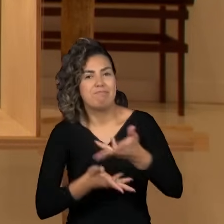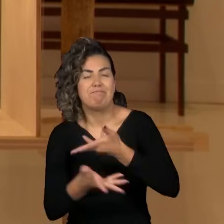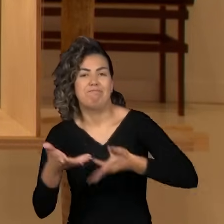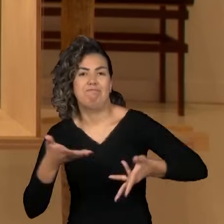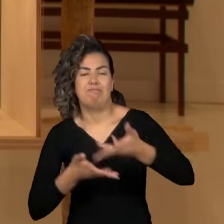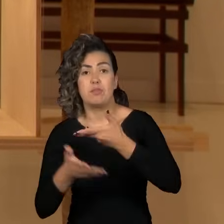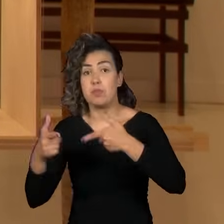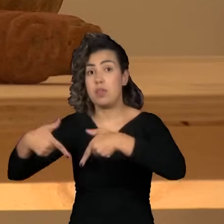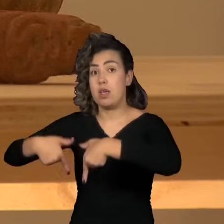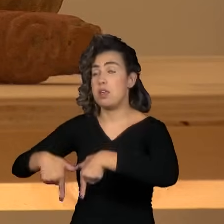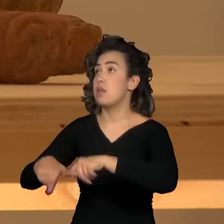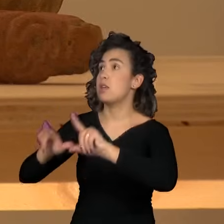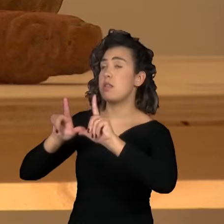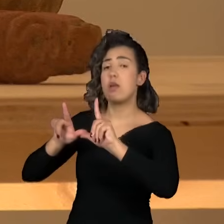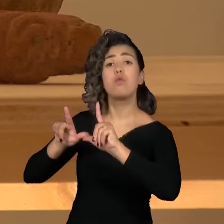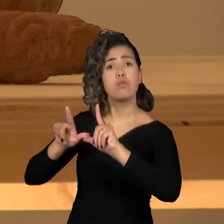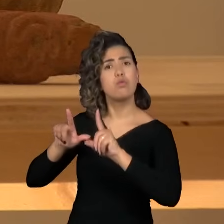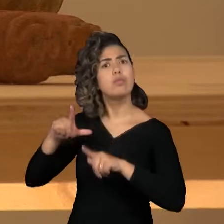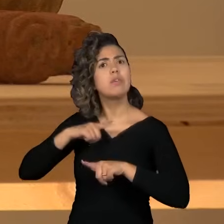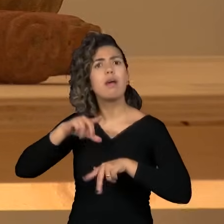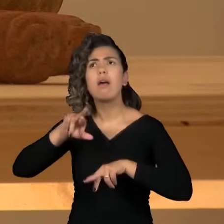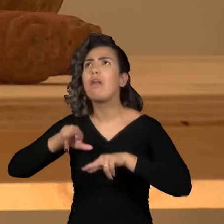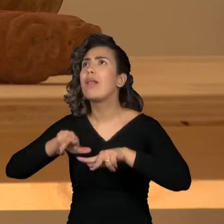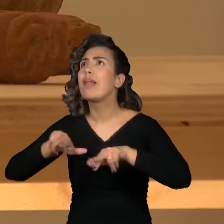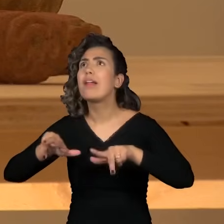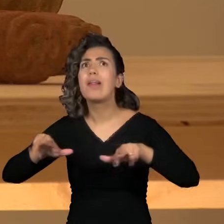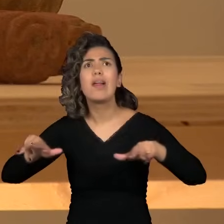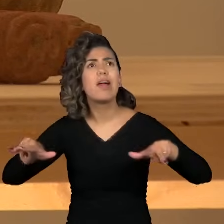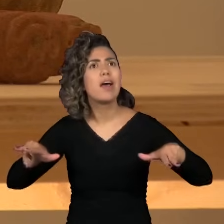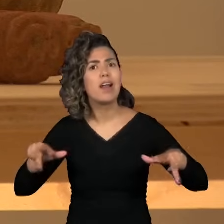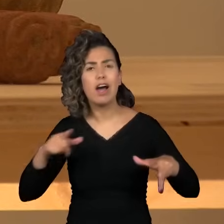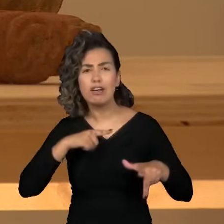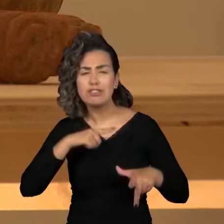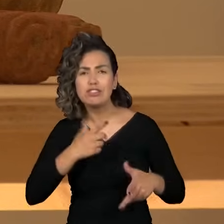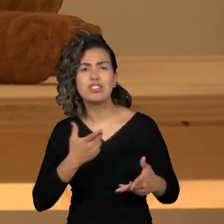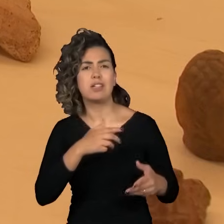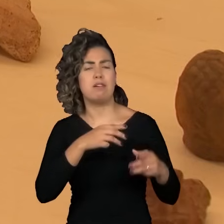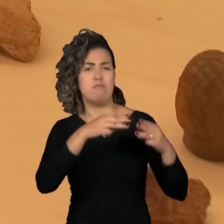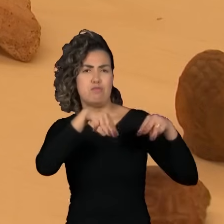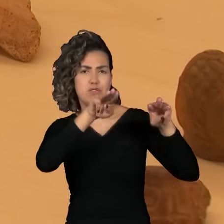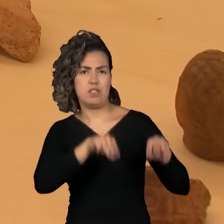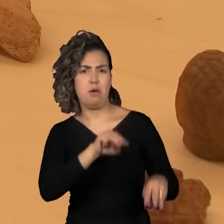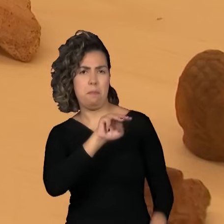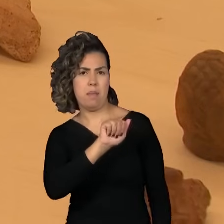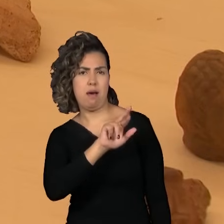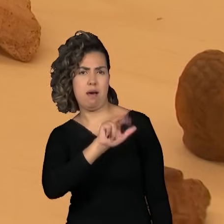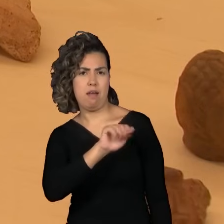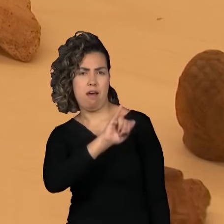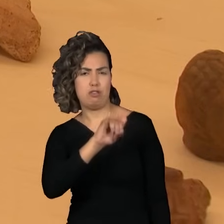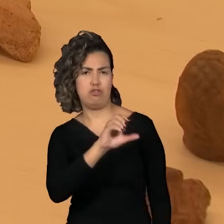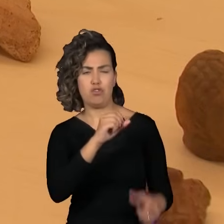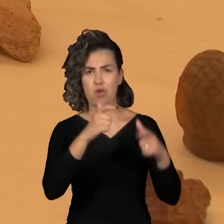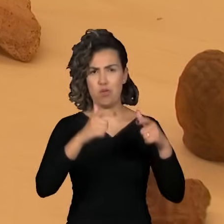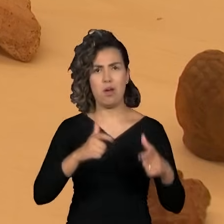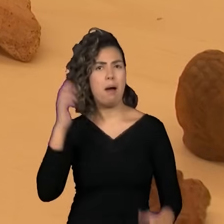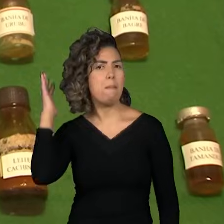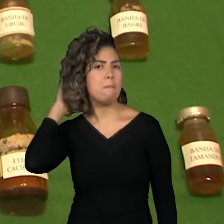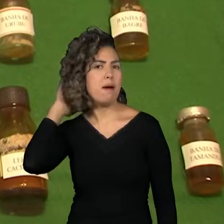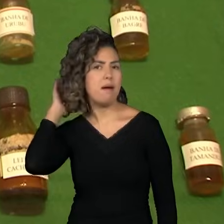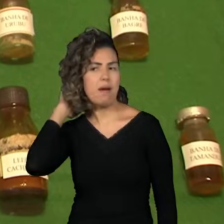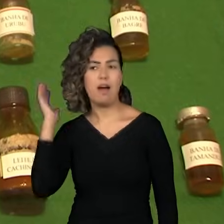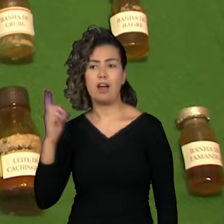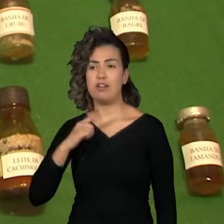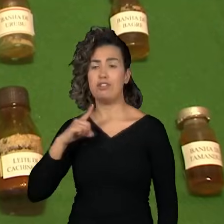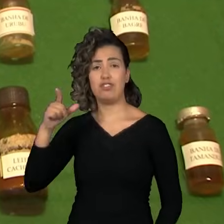No Itaú Cultural também há muita diversidade. Do Museu do Marajó, no Pará, a famosa cerâmica marajoara e